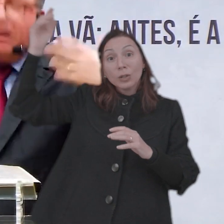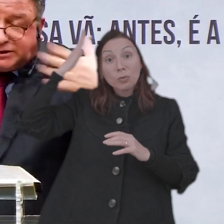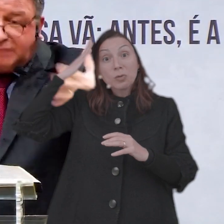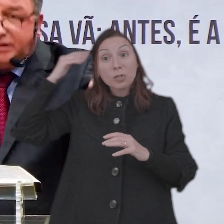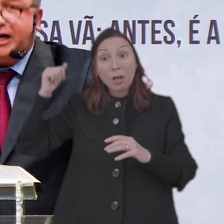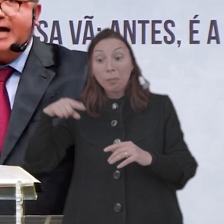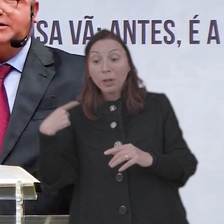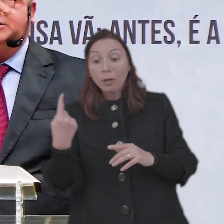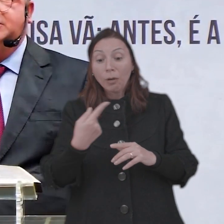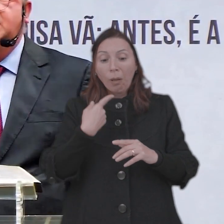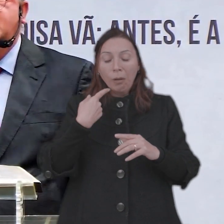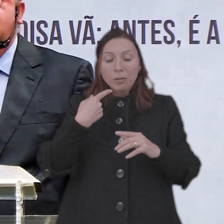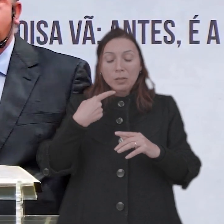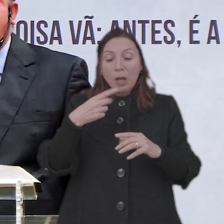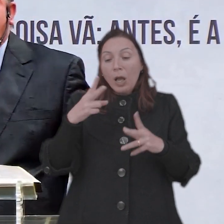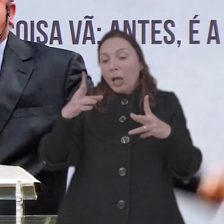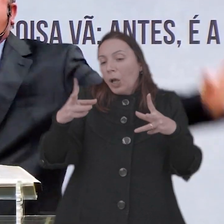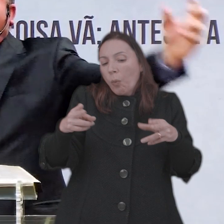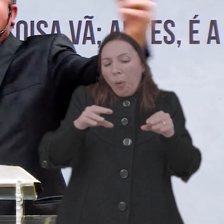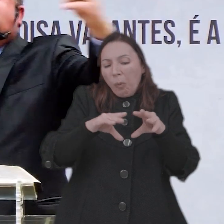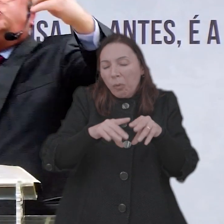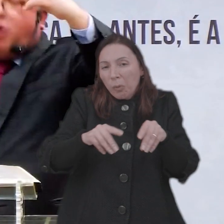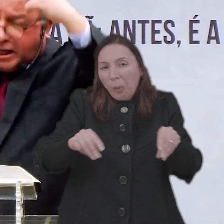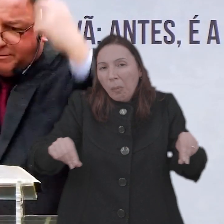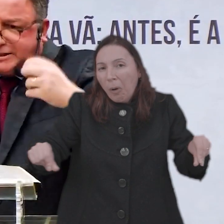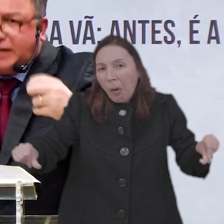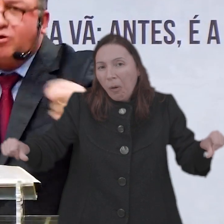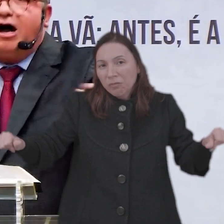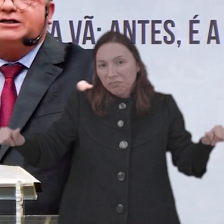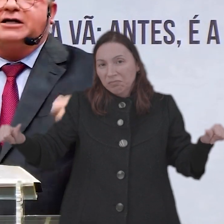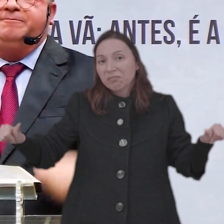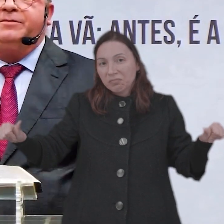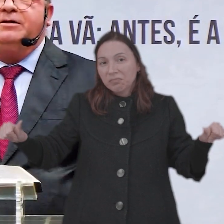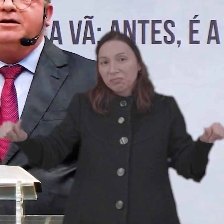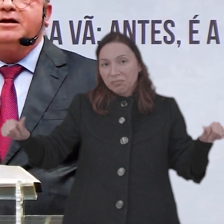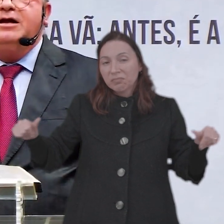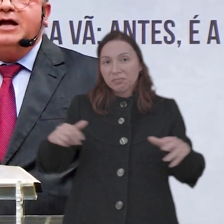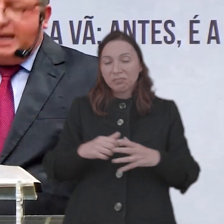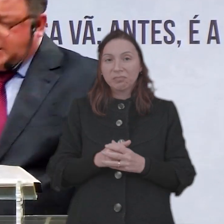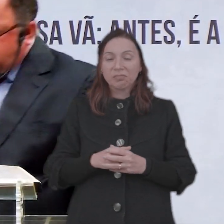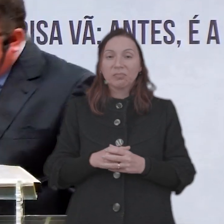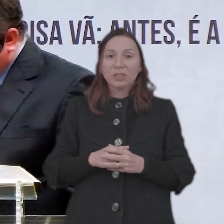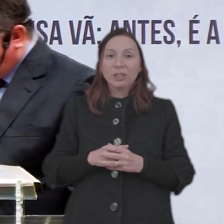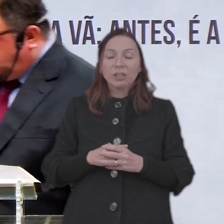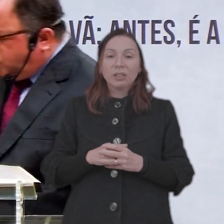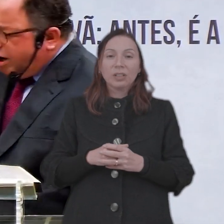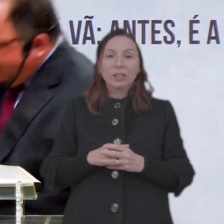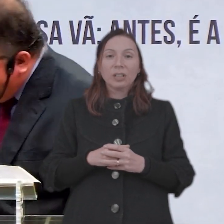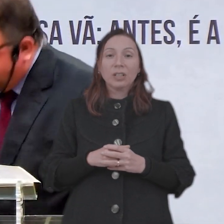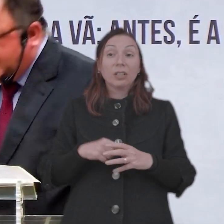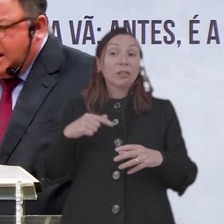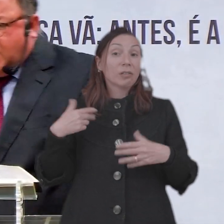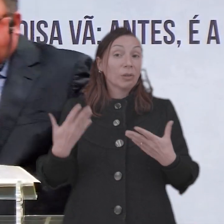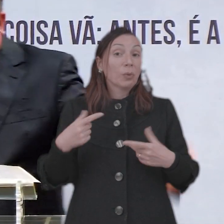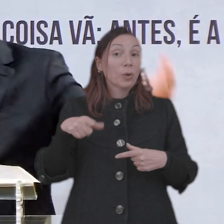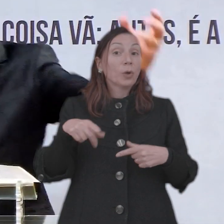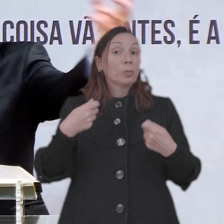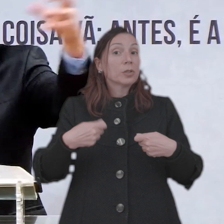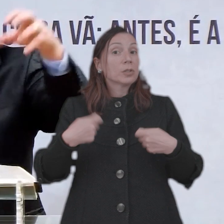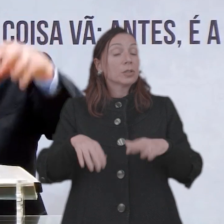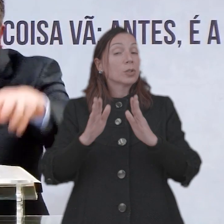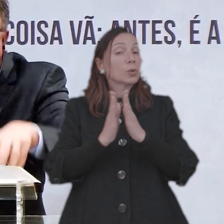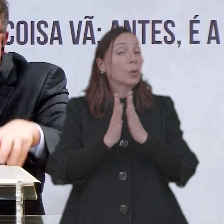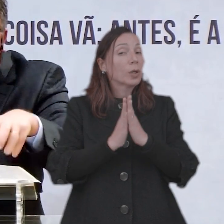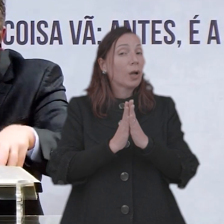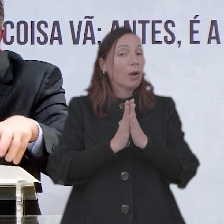lá no Salmo 103. Ele é o Pai de toda misericórdia. Então eu preciso orar, eu preciso